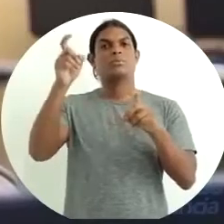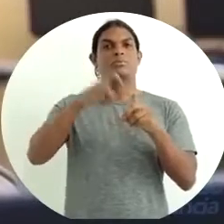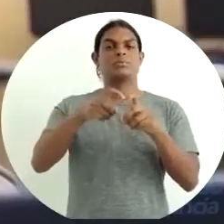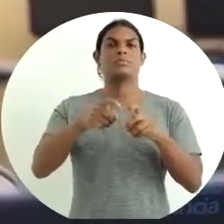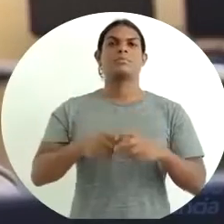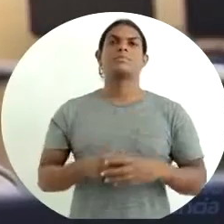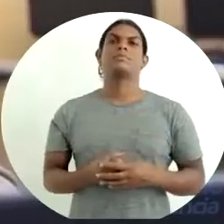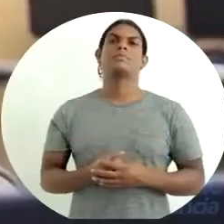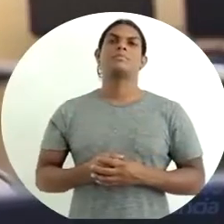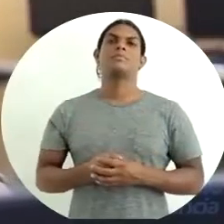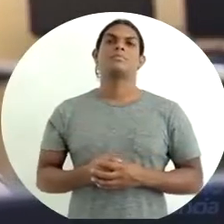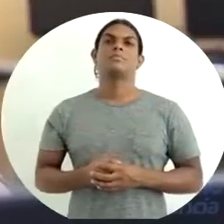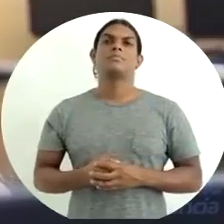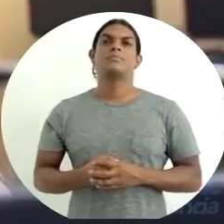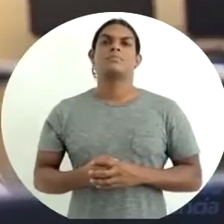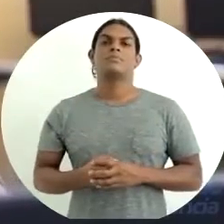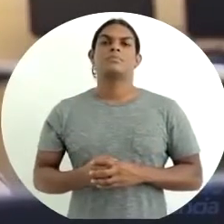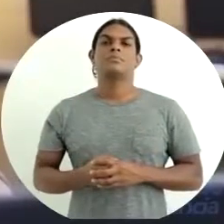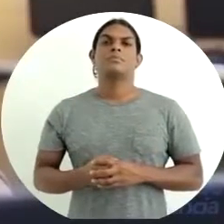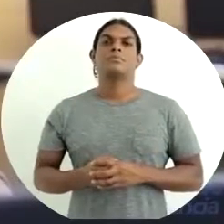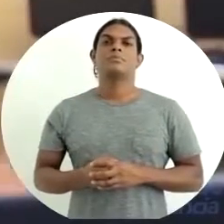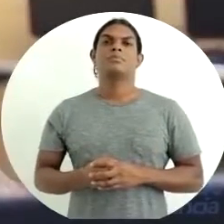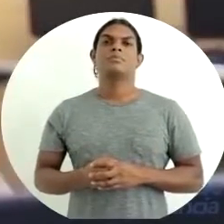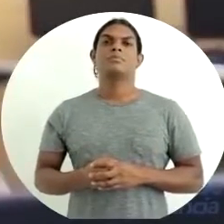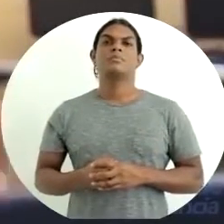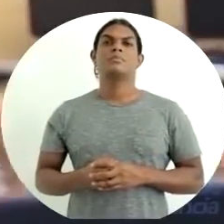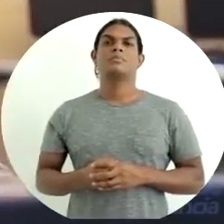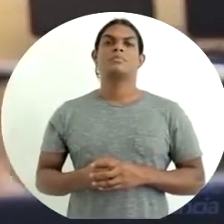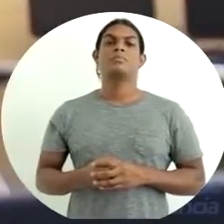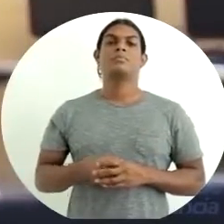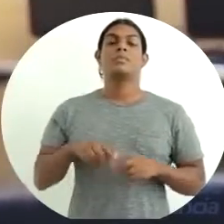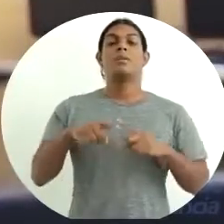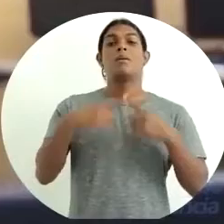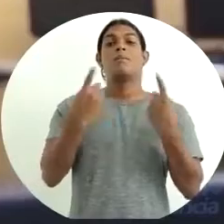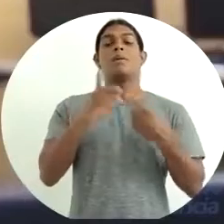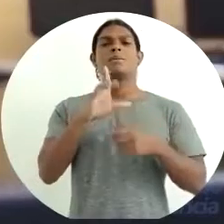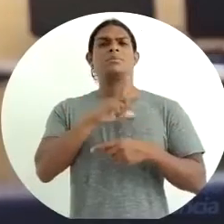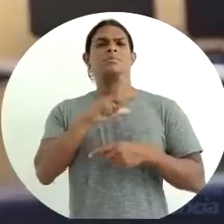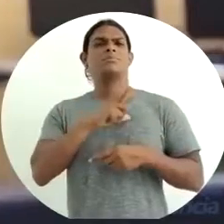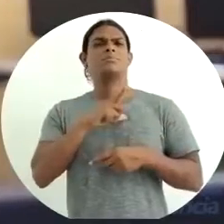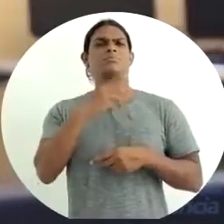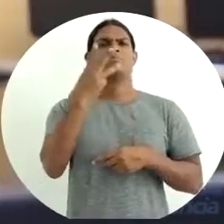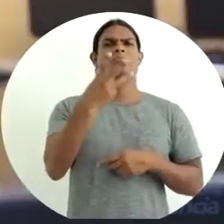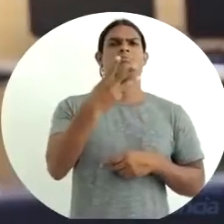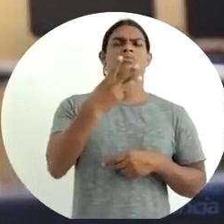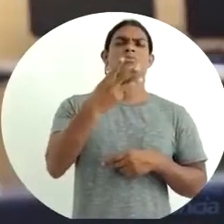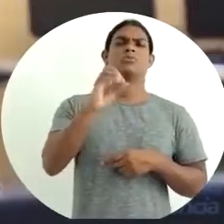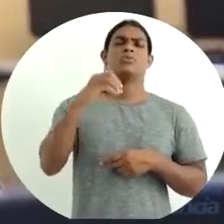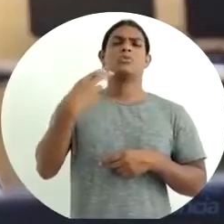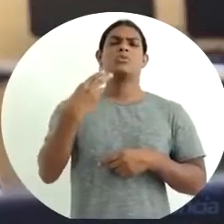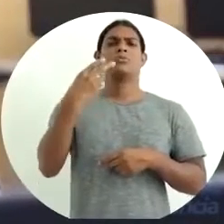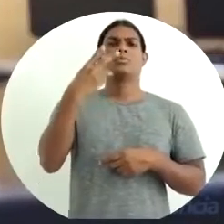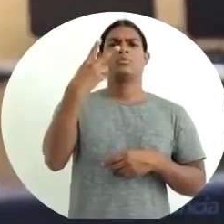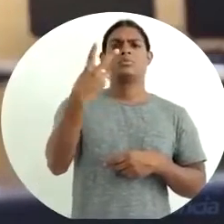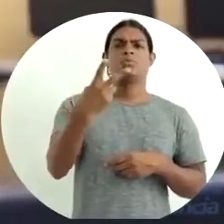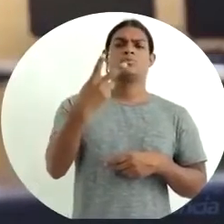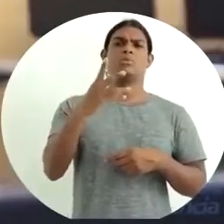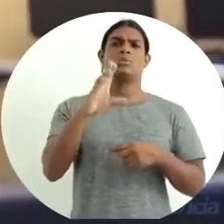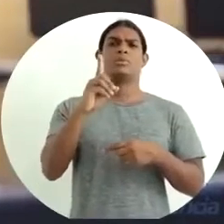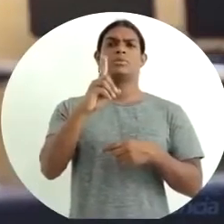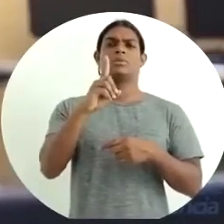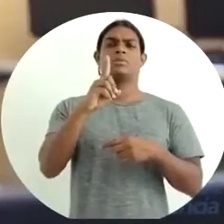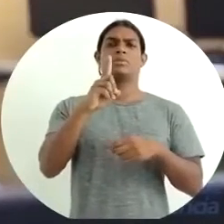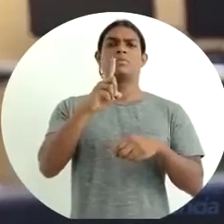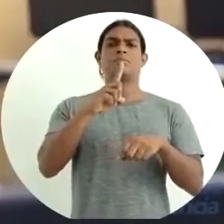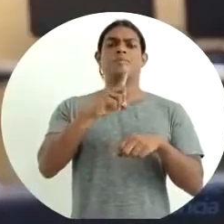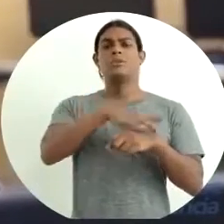trabalho. Mas, professor, mas se houver aí 2, 3 datas em relativo ao mesmo acidente, é a que primeiro acontecer.